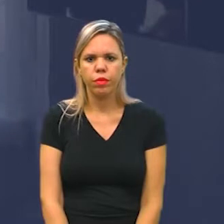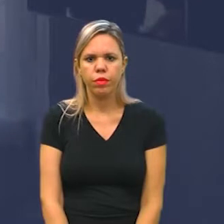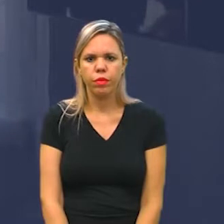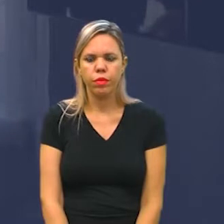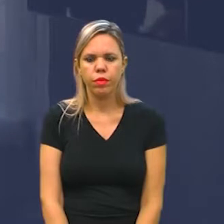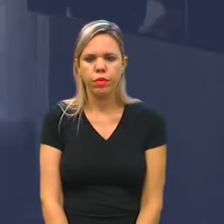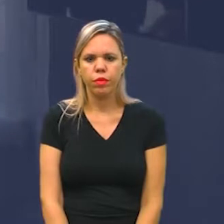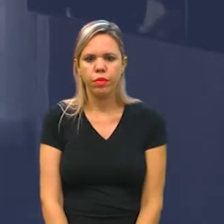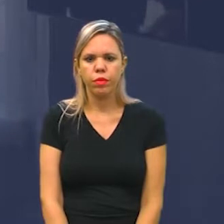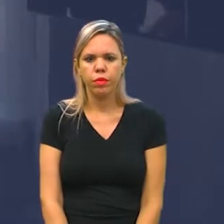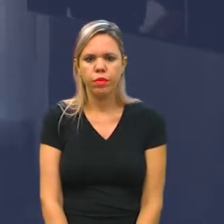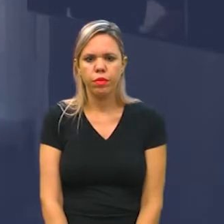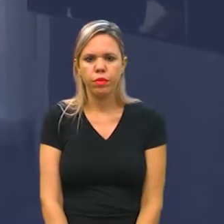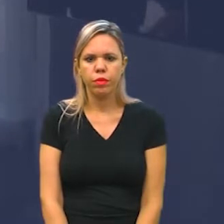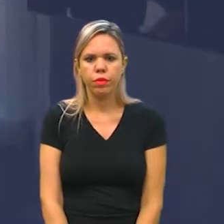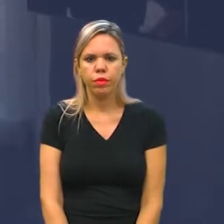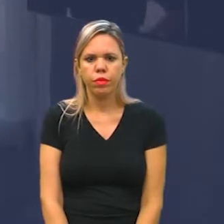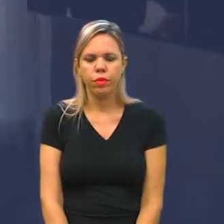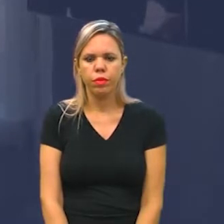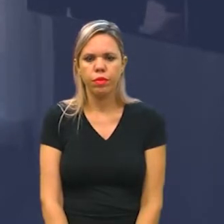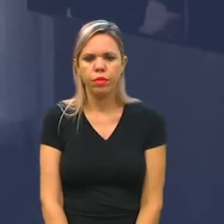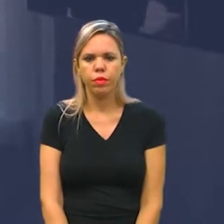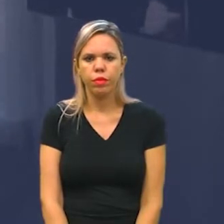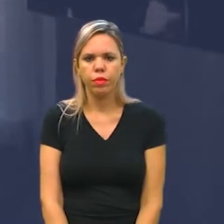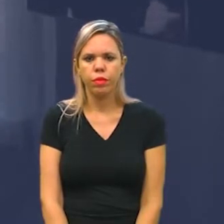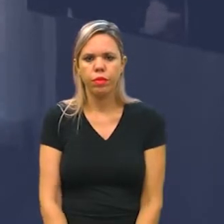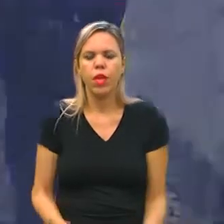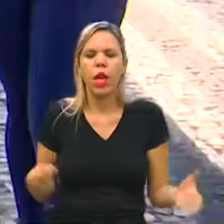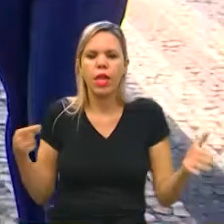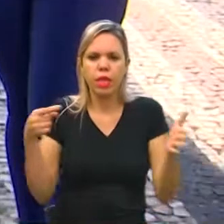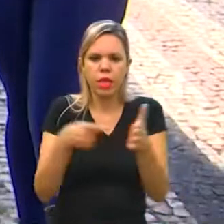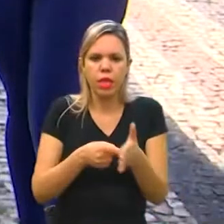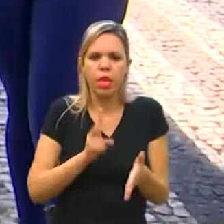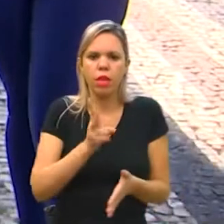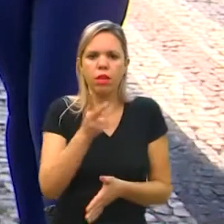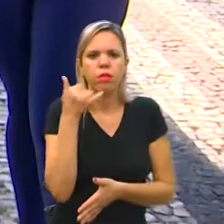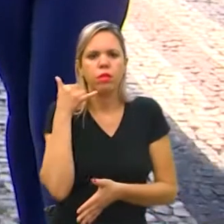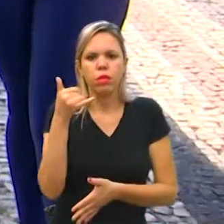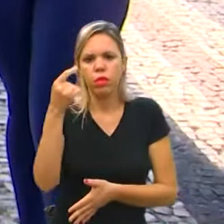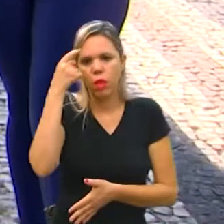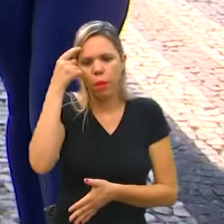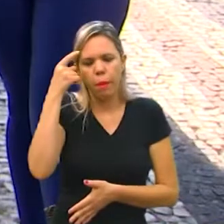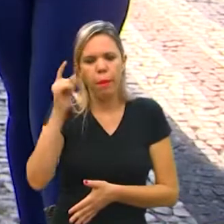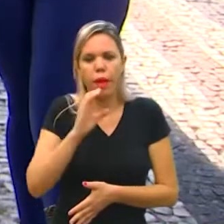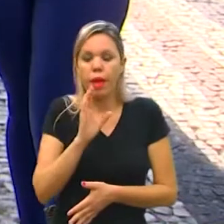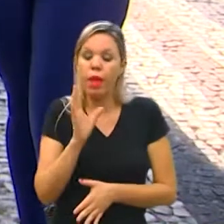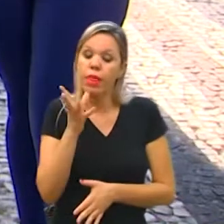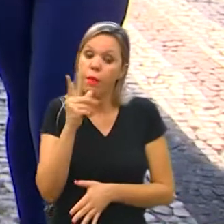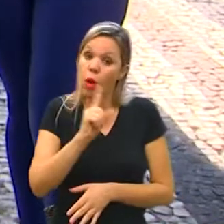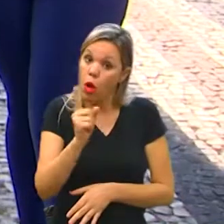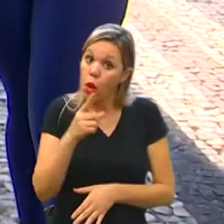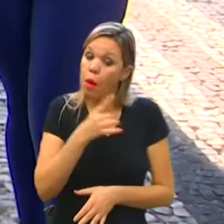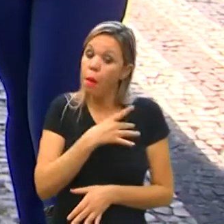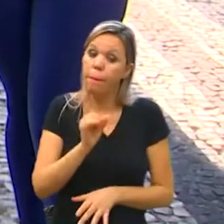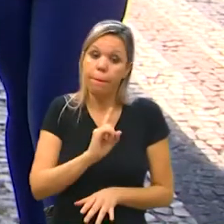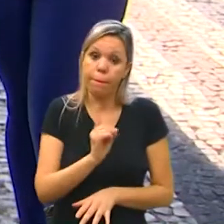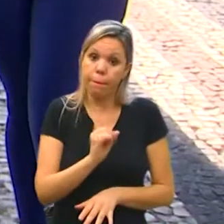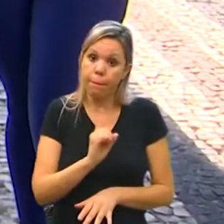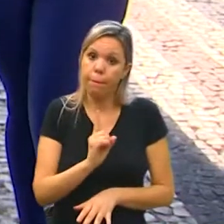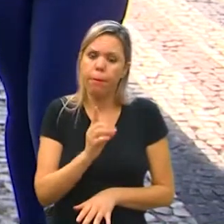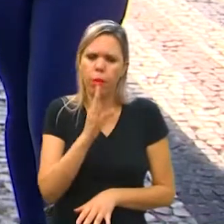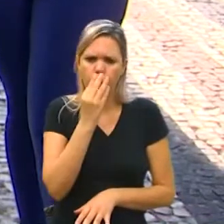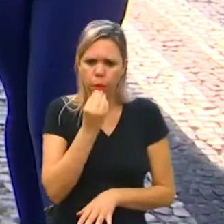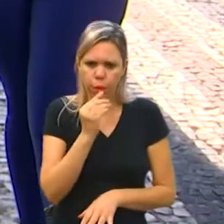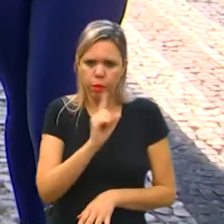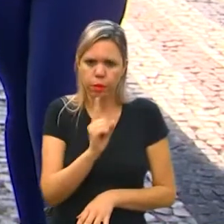número 190 e até o Disque 180. Denunciar. Não pense duas vezes, não tenha